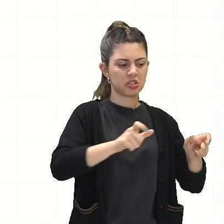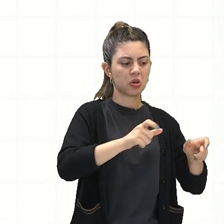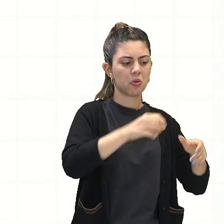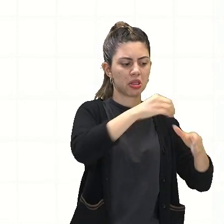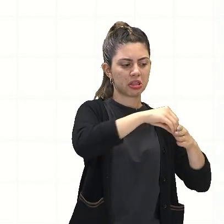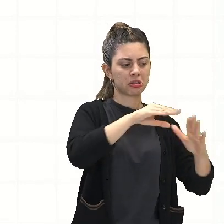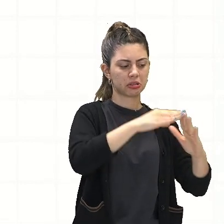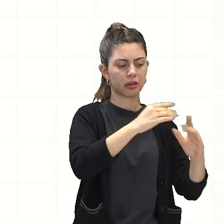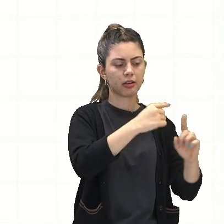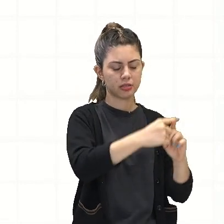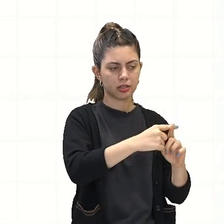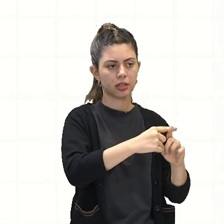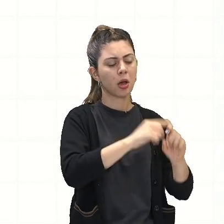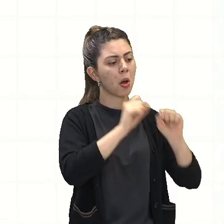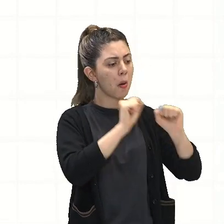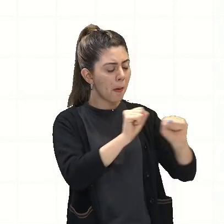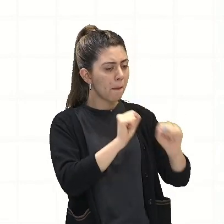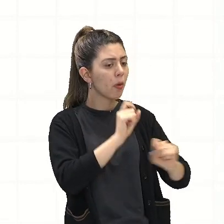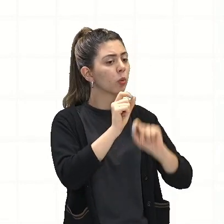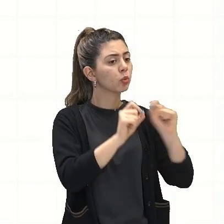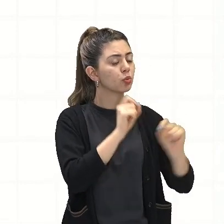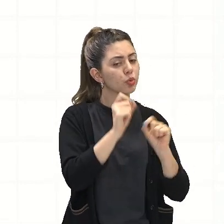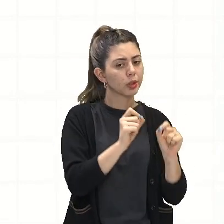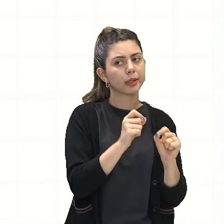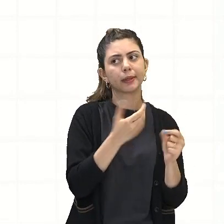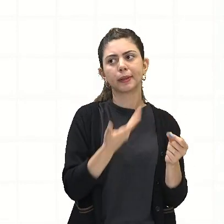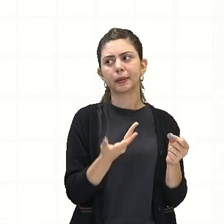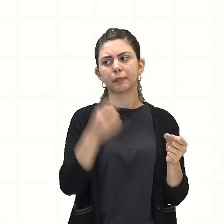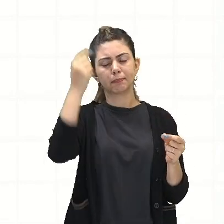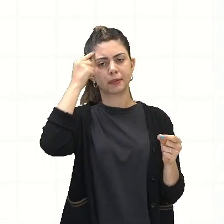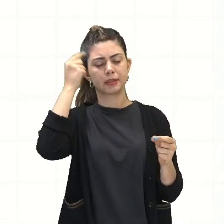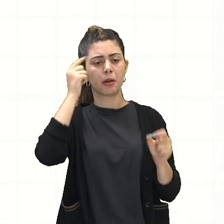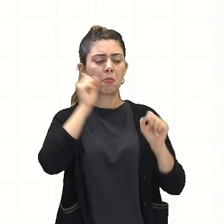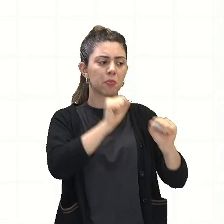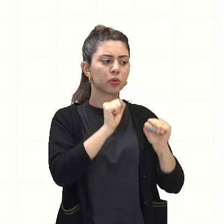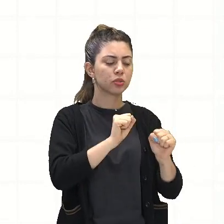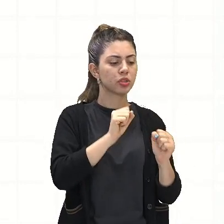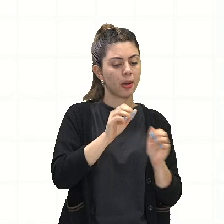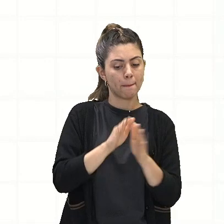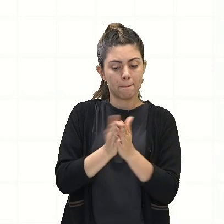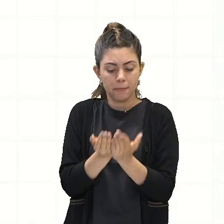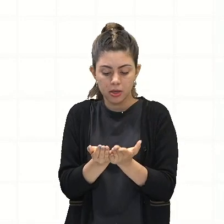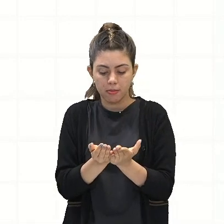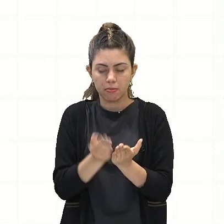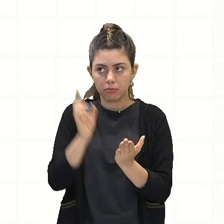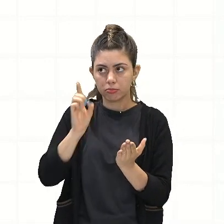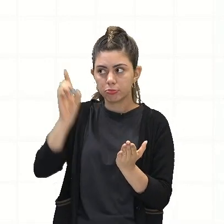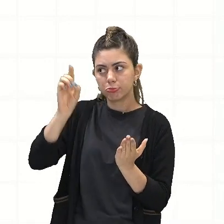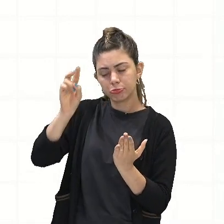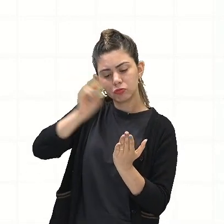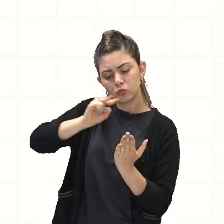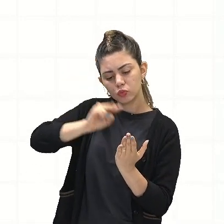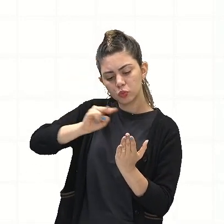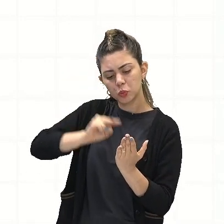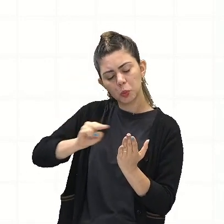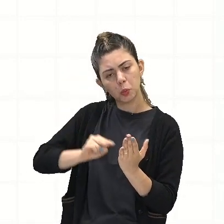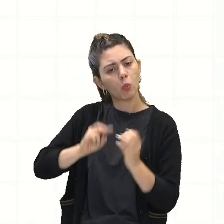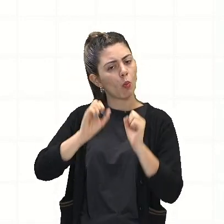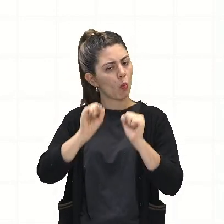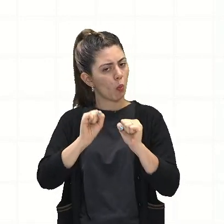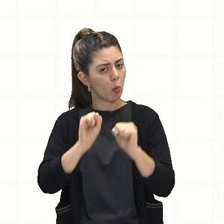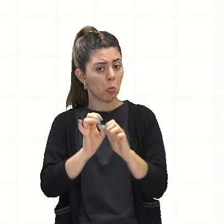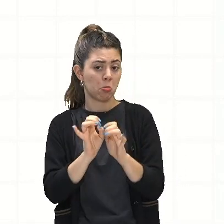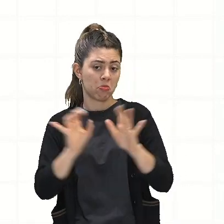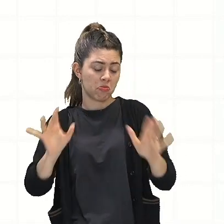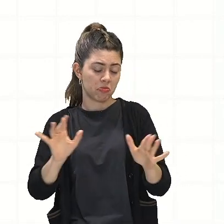ele questiona a autoridade papal, ele já criticava a riqueza acumulada pela Igreja